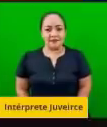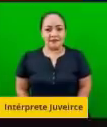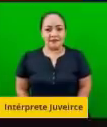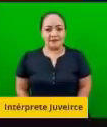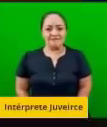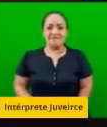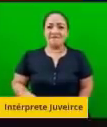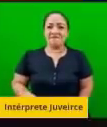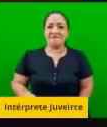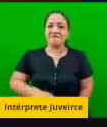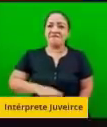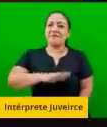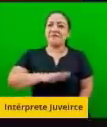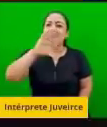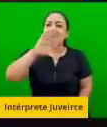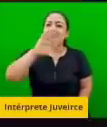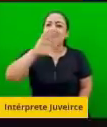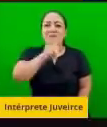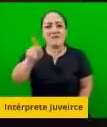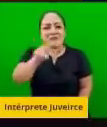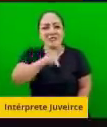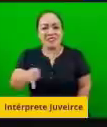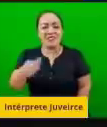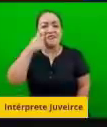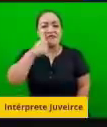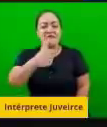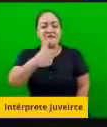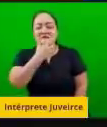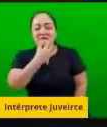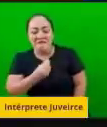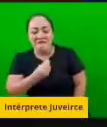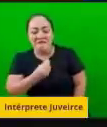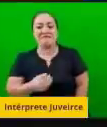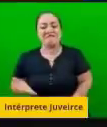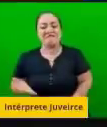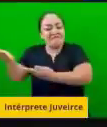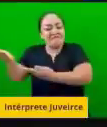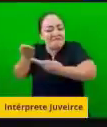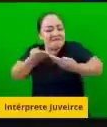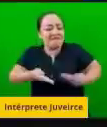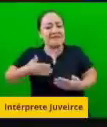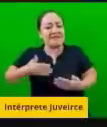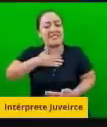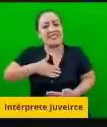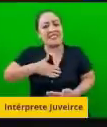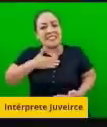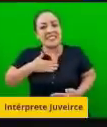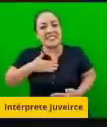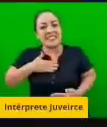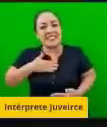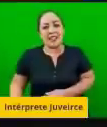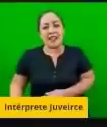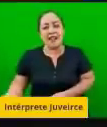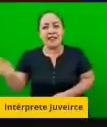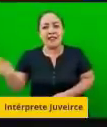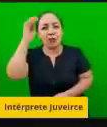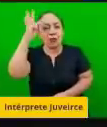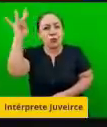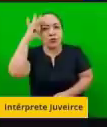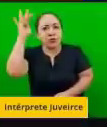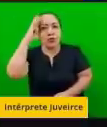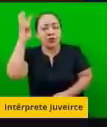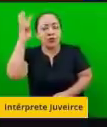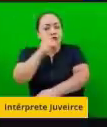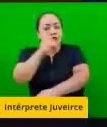Olá, professora. Olá, professor. Seja bem-vindo à nossa Reflexões Pedagógicas, Diálogos